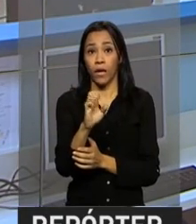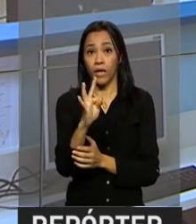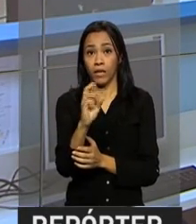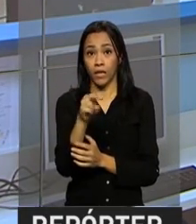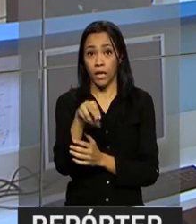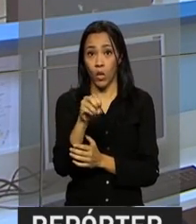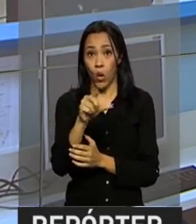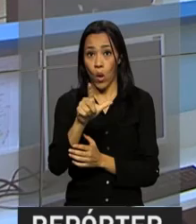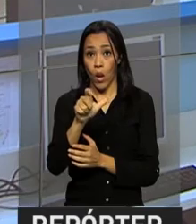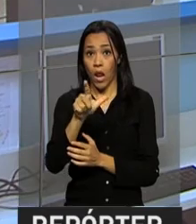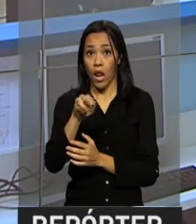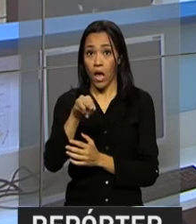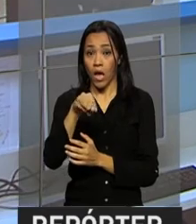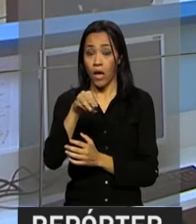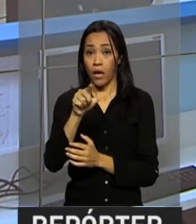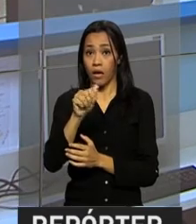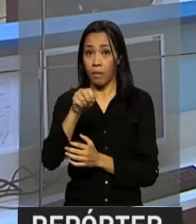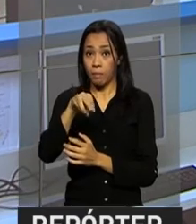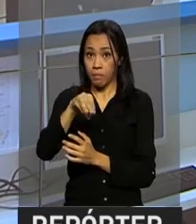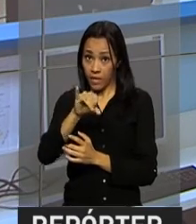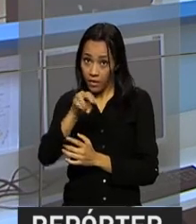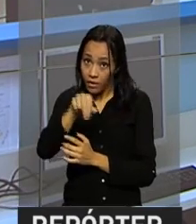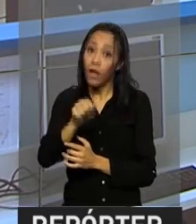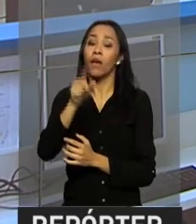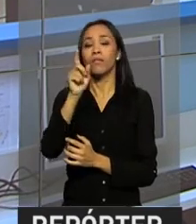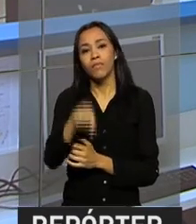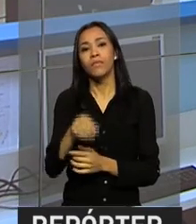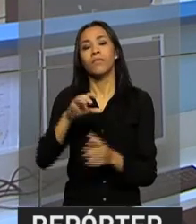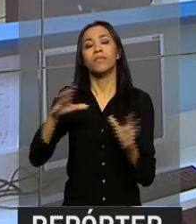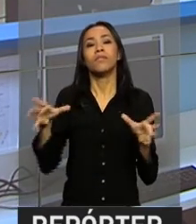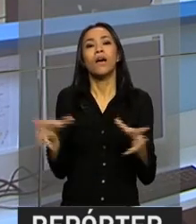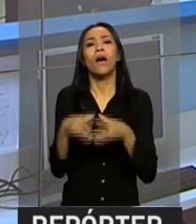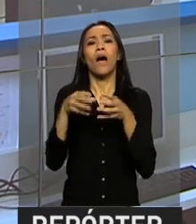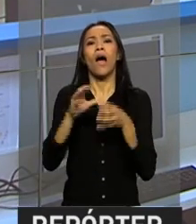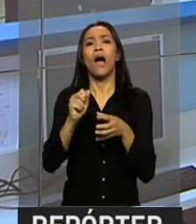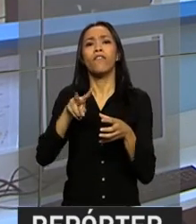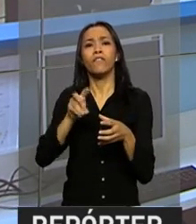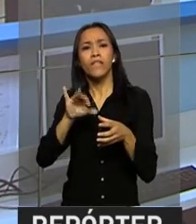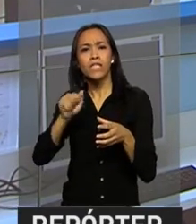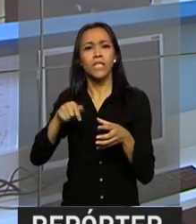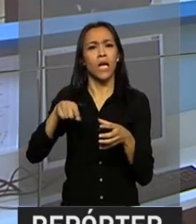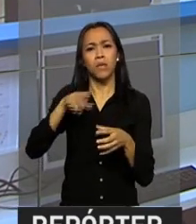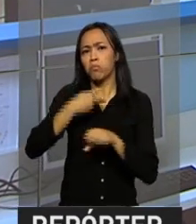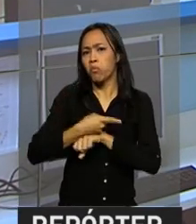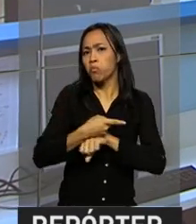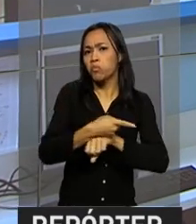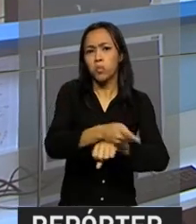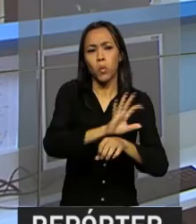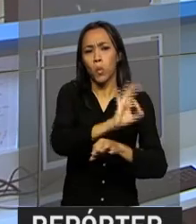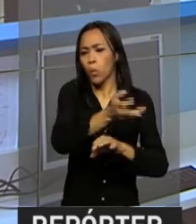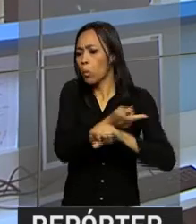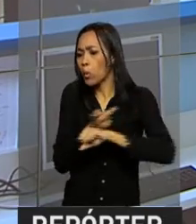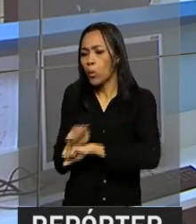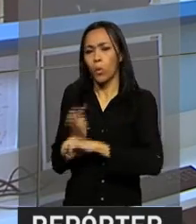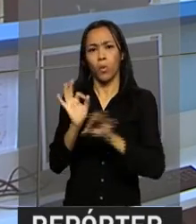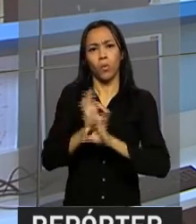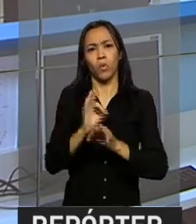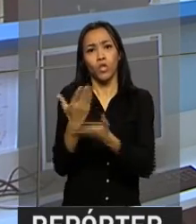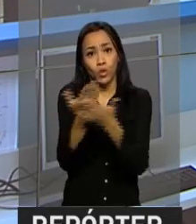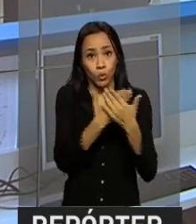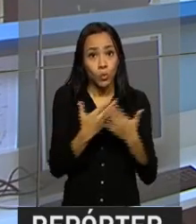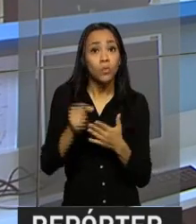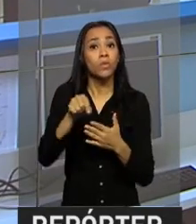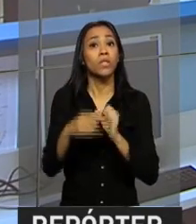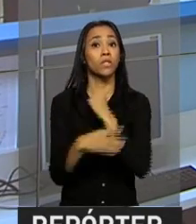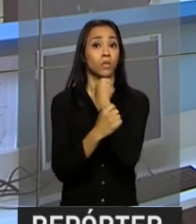Anvisa. Enquanto não houver essa solicitação, não há previsão de manifestação da agência quanto a estudos sobre a